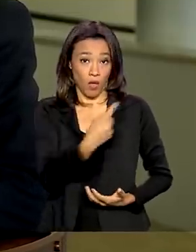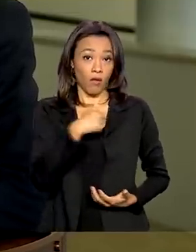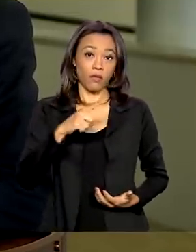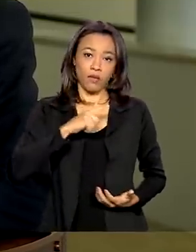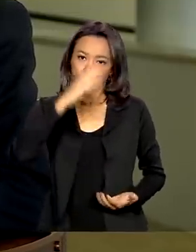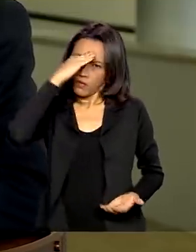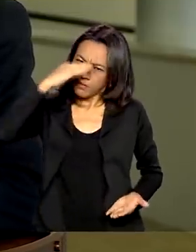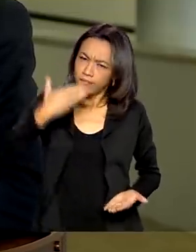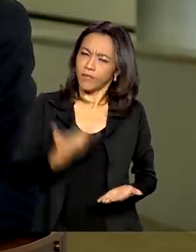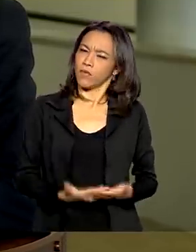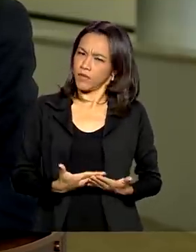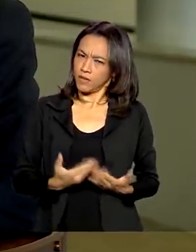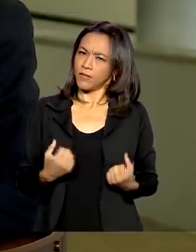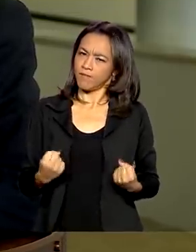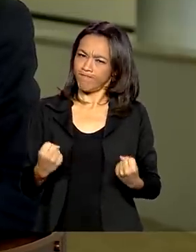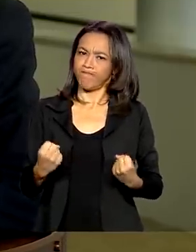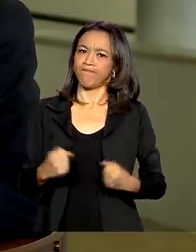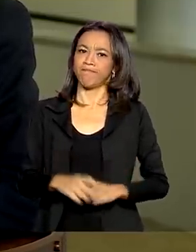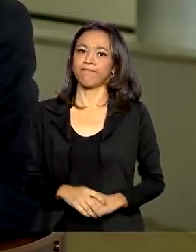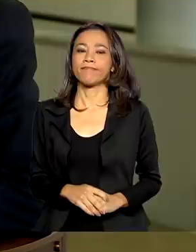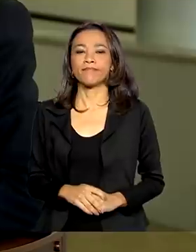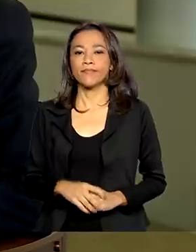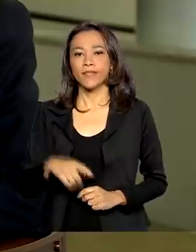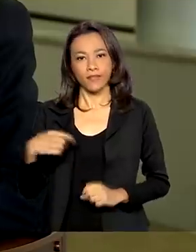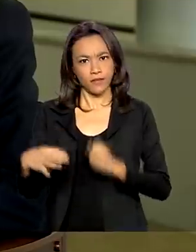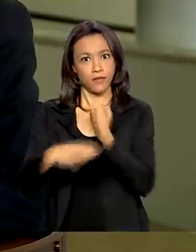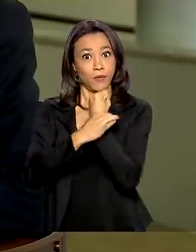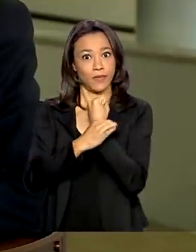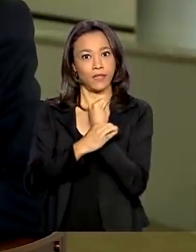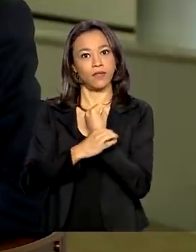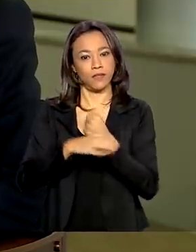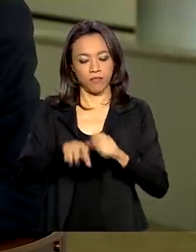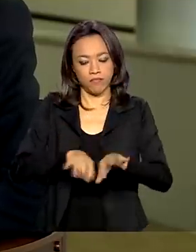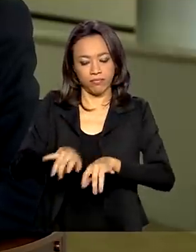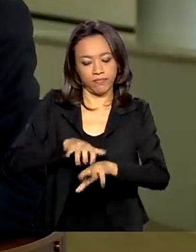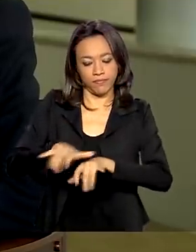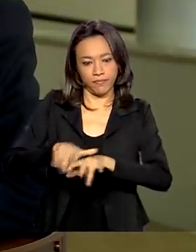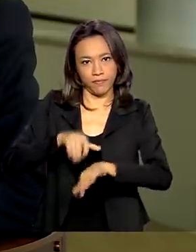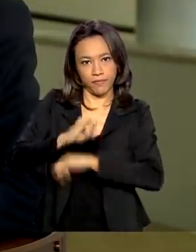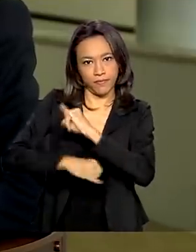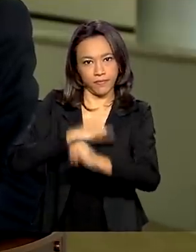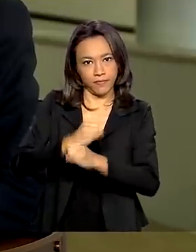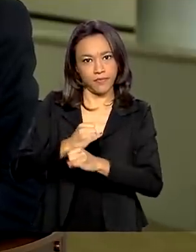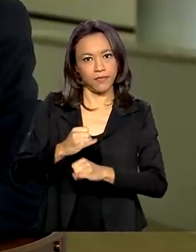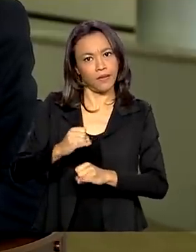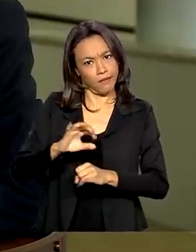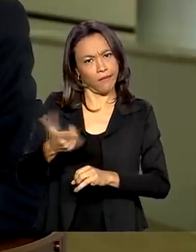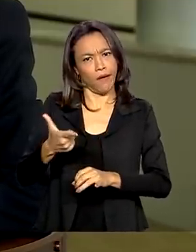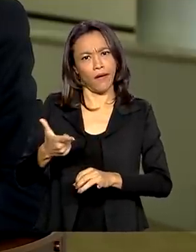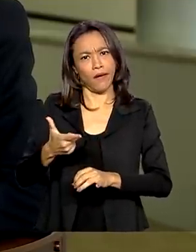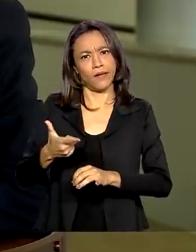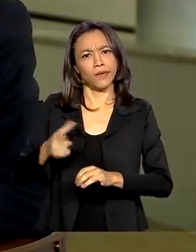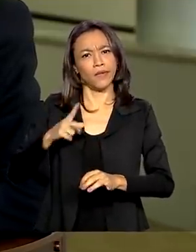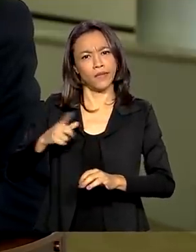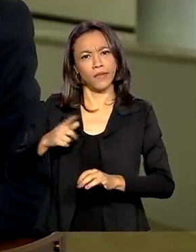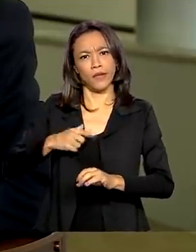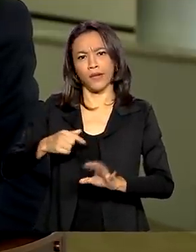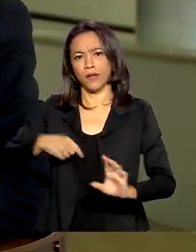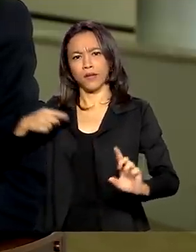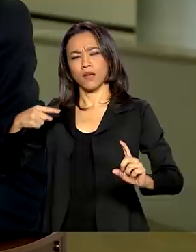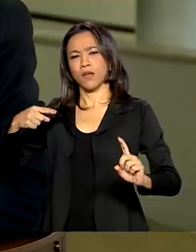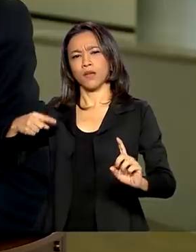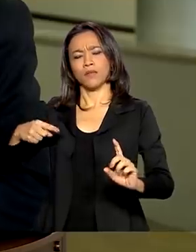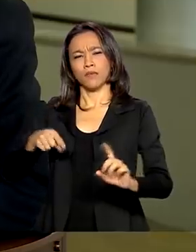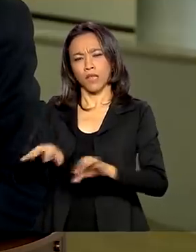confiança uma confiança muito grande na nossa segurança cibernética é lógico que existem ataques diários da rede